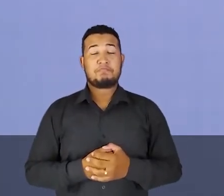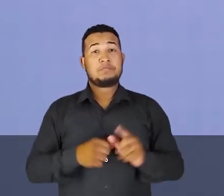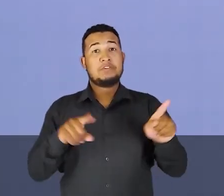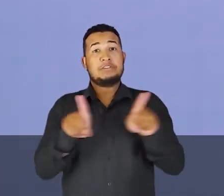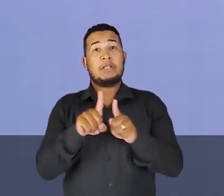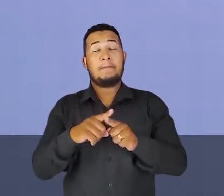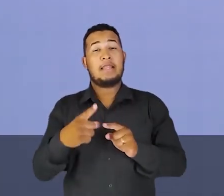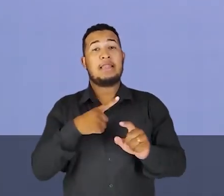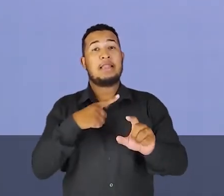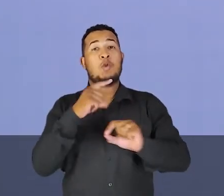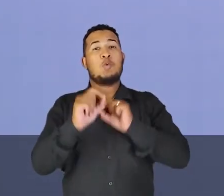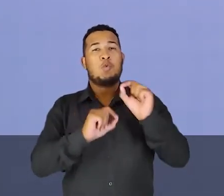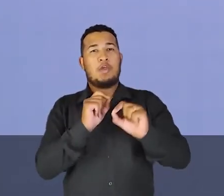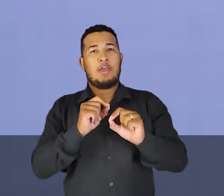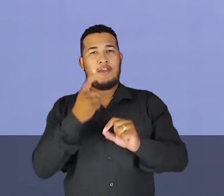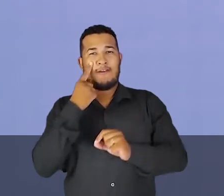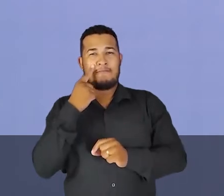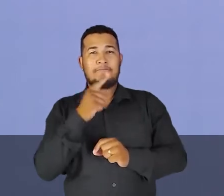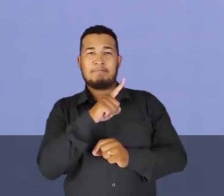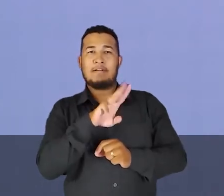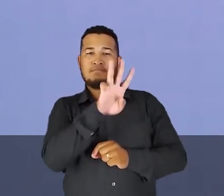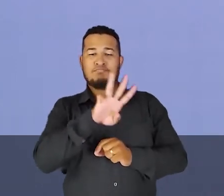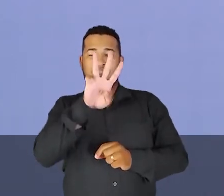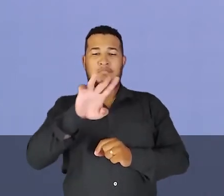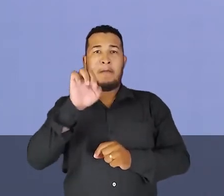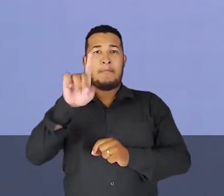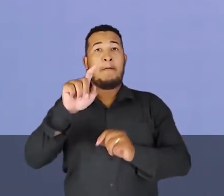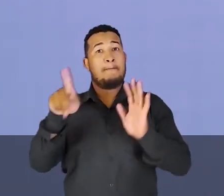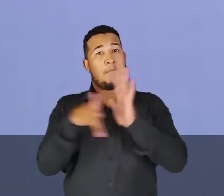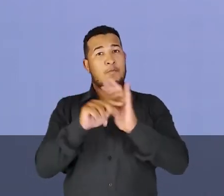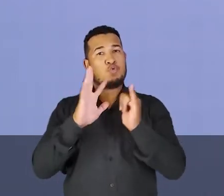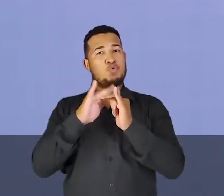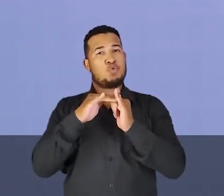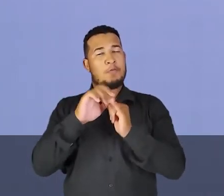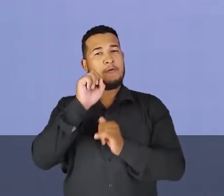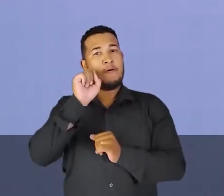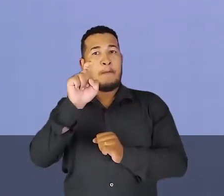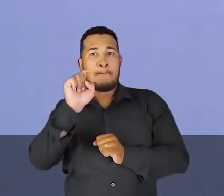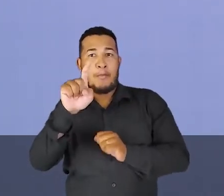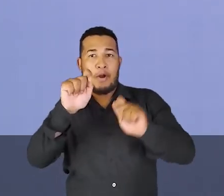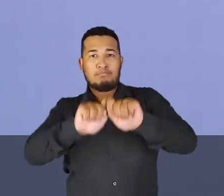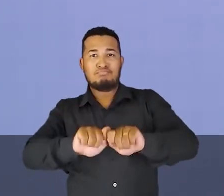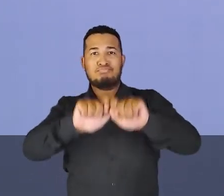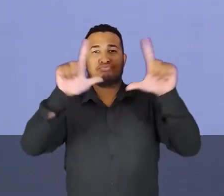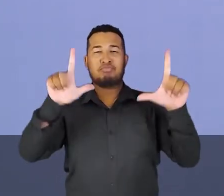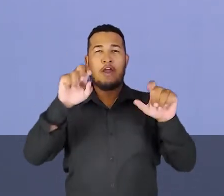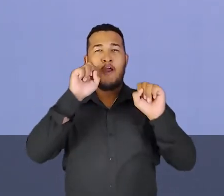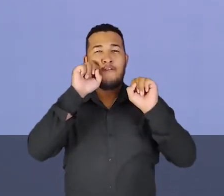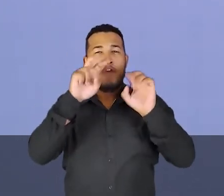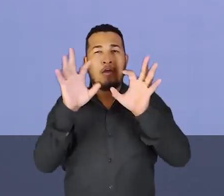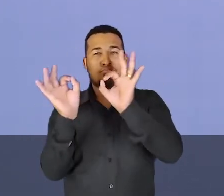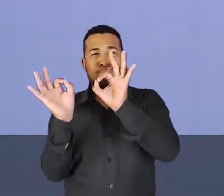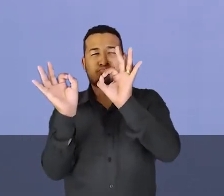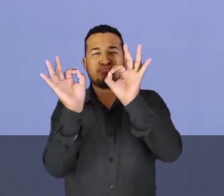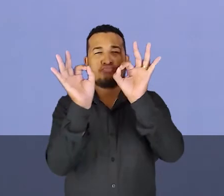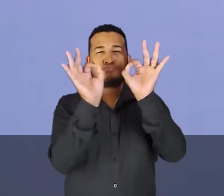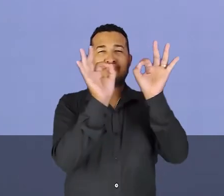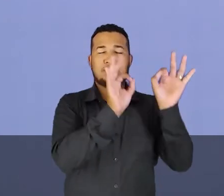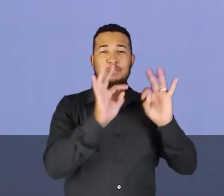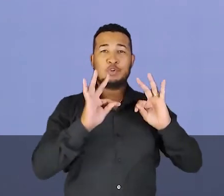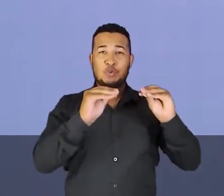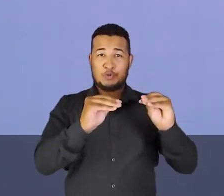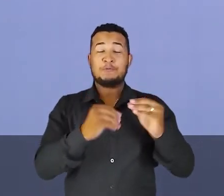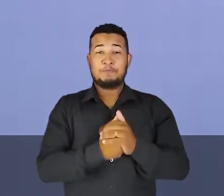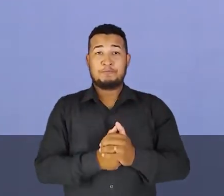temos aí nos slides os links do YouTube, para vocês apreciarem esses músicos, né? Essas